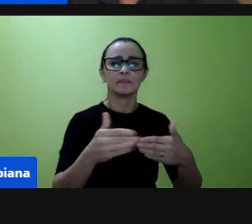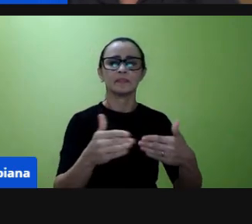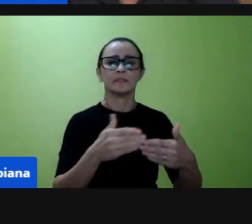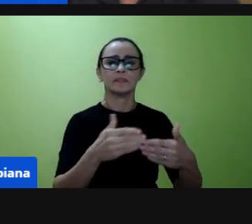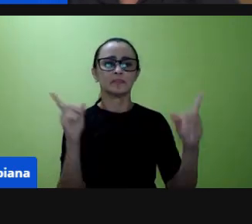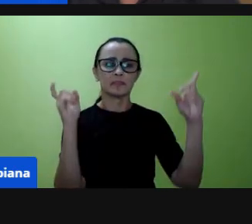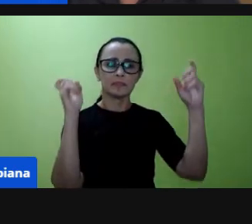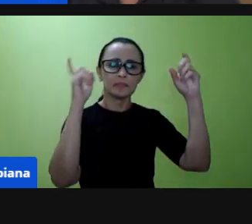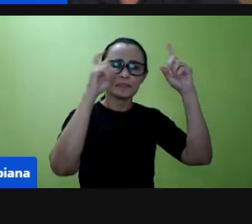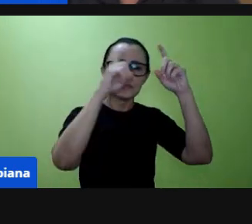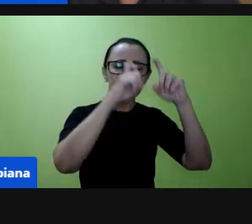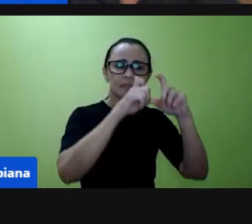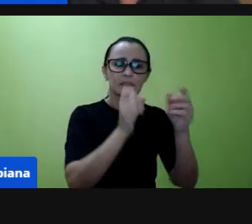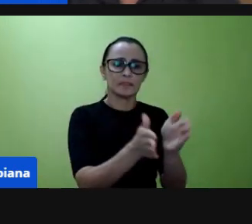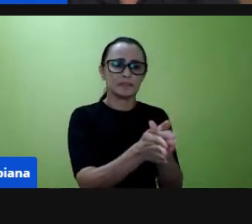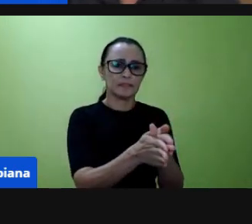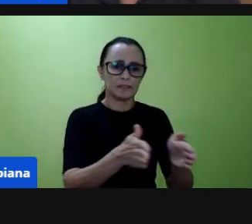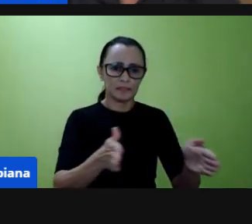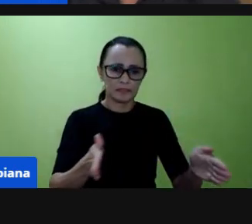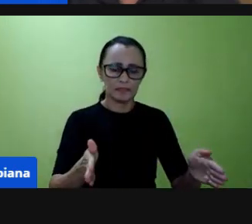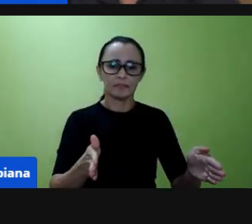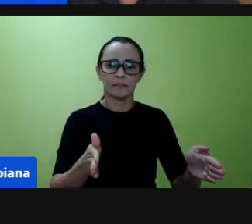né, nos trouxe,